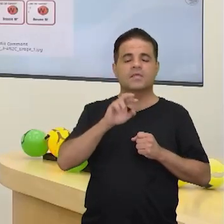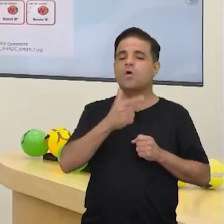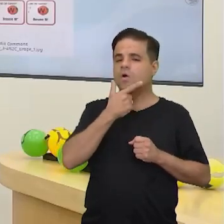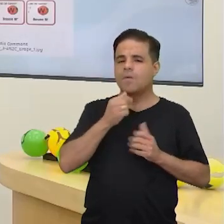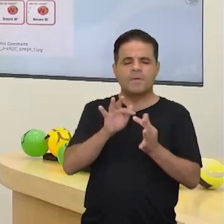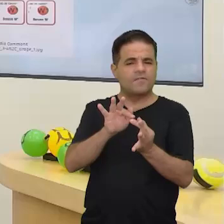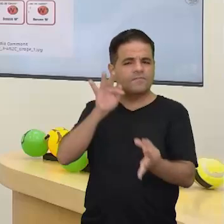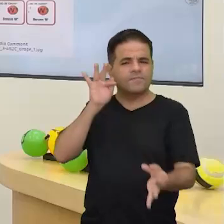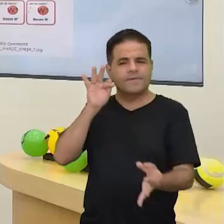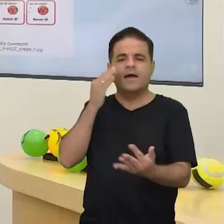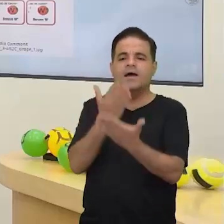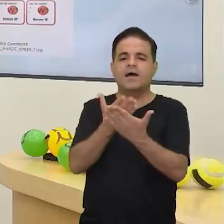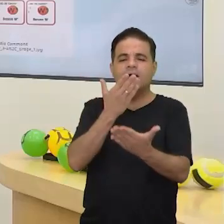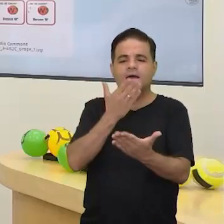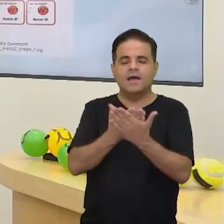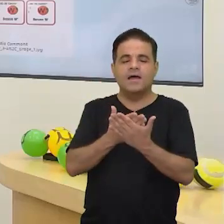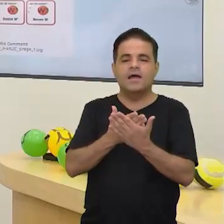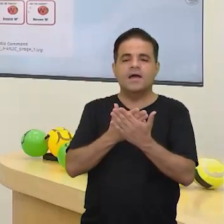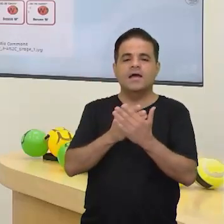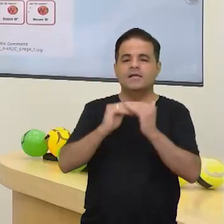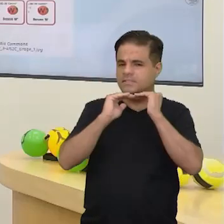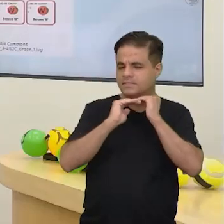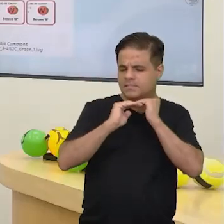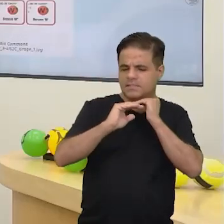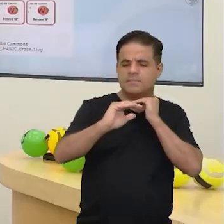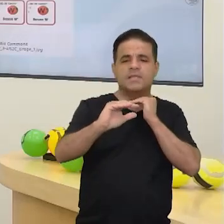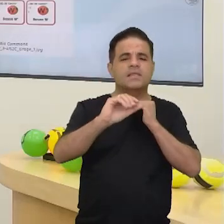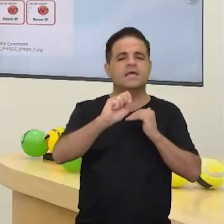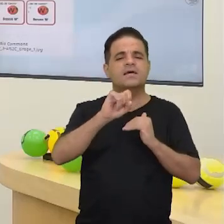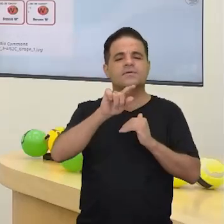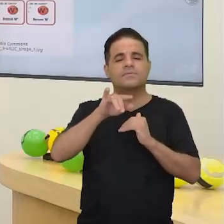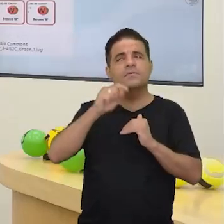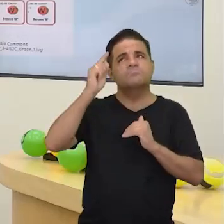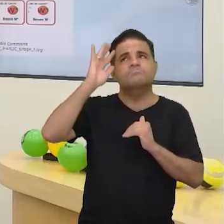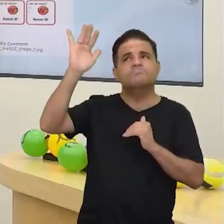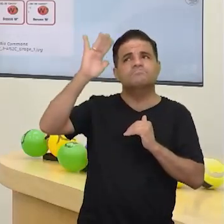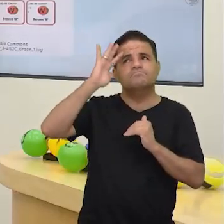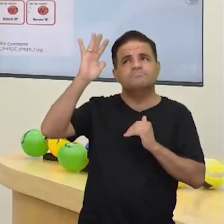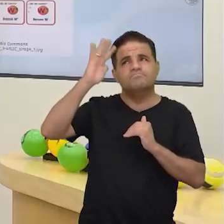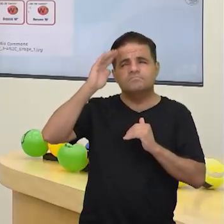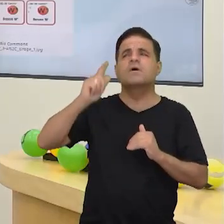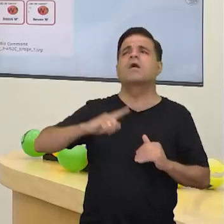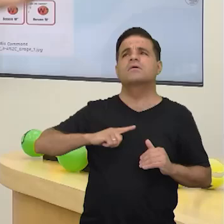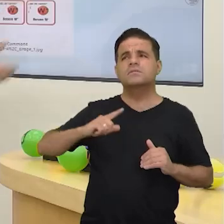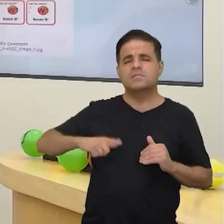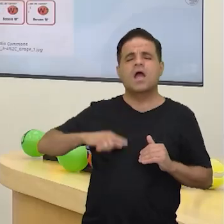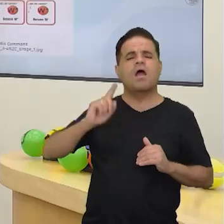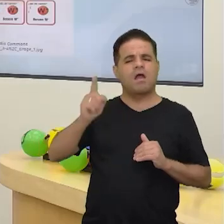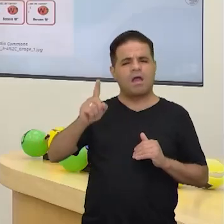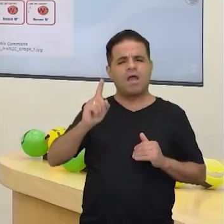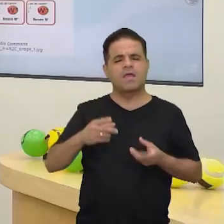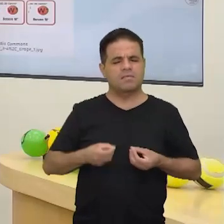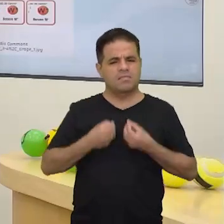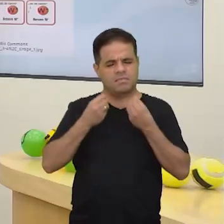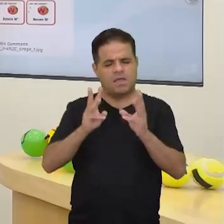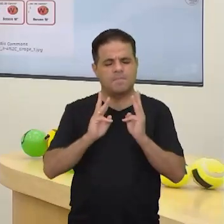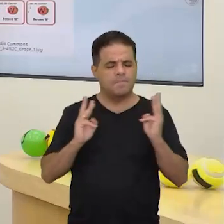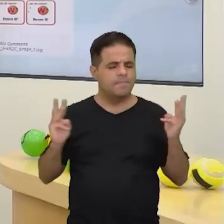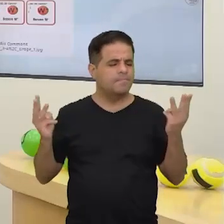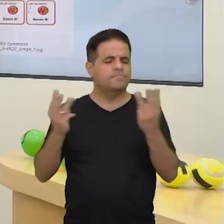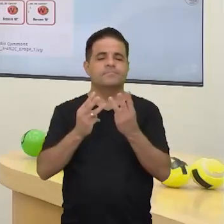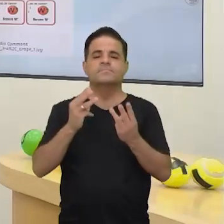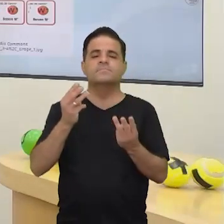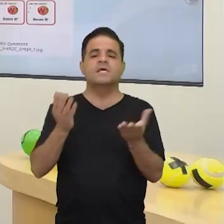físico que, estudando aí a simetria, as partículas elementares, ele, pela teoria, falou, ó, tem que existir uma partícula aí que dê massa, né? Que vai dar